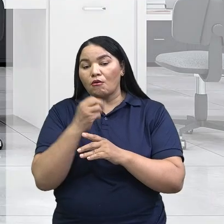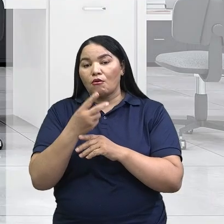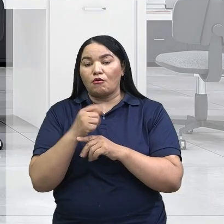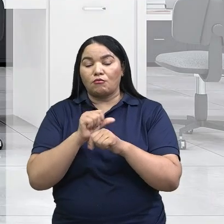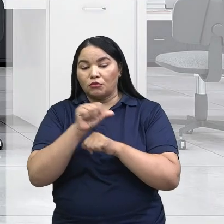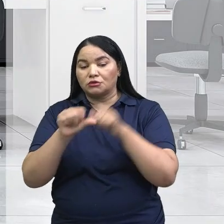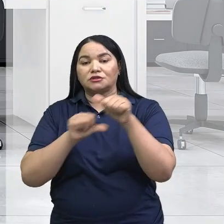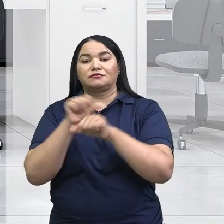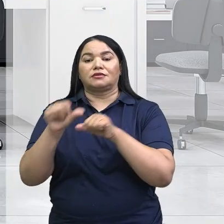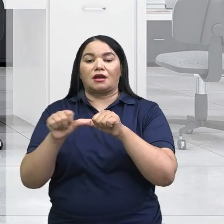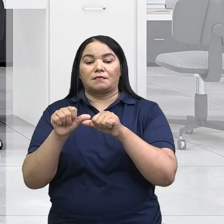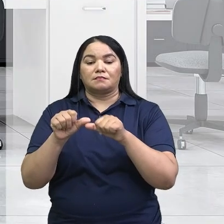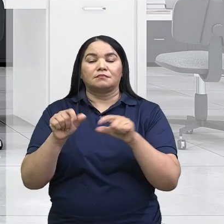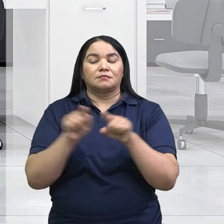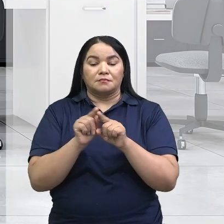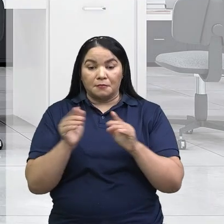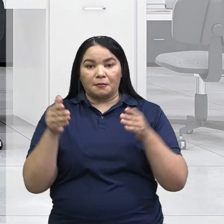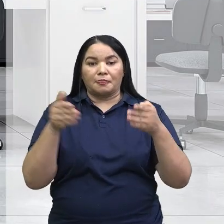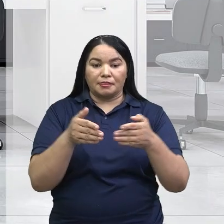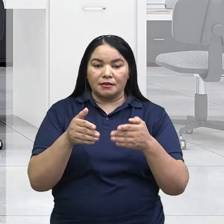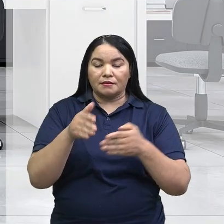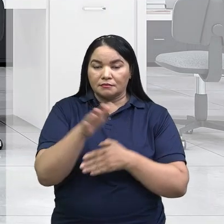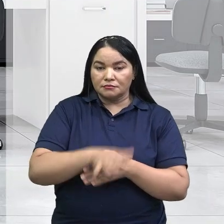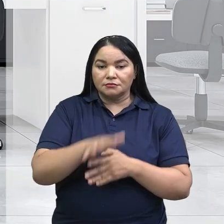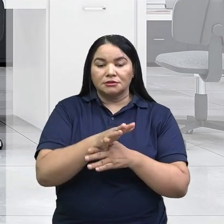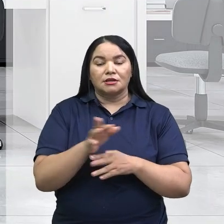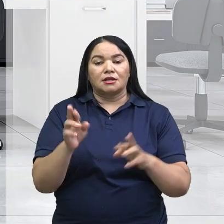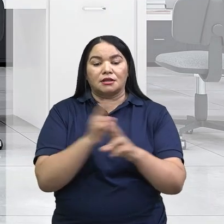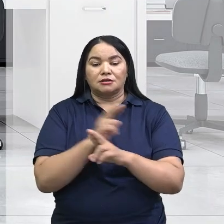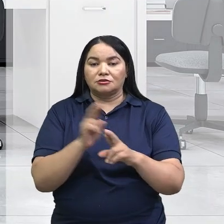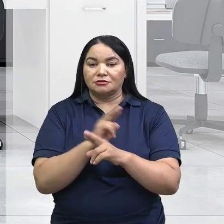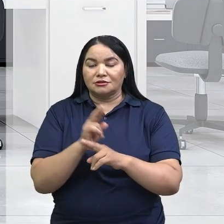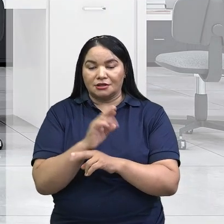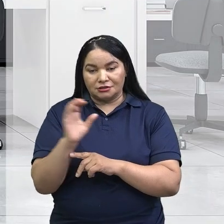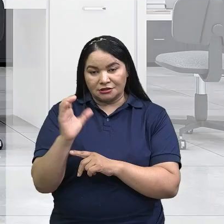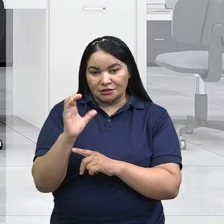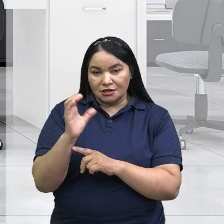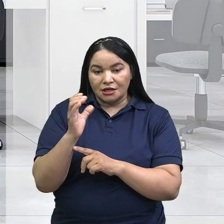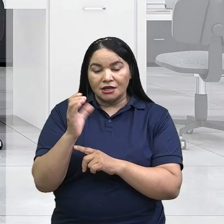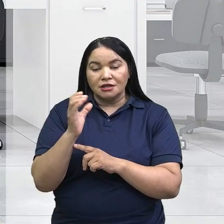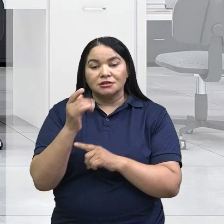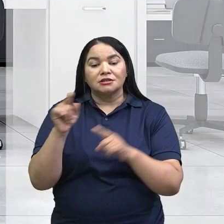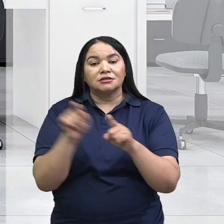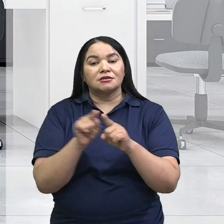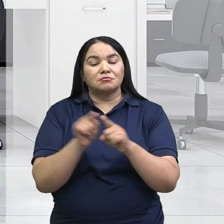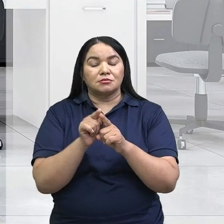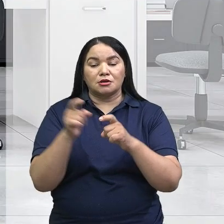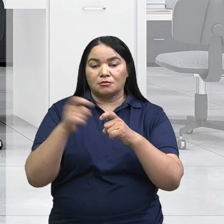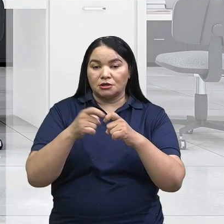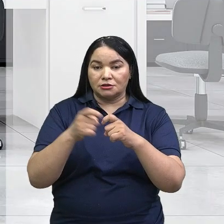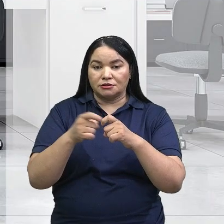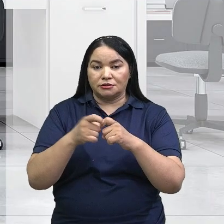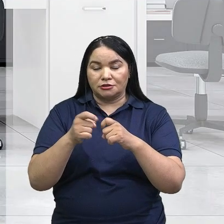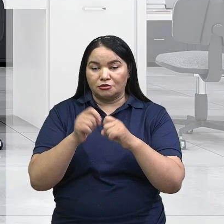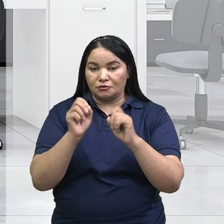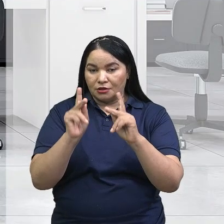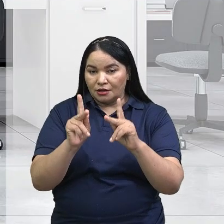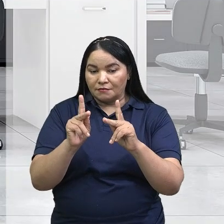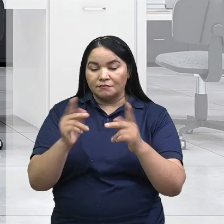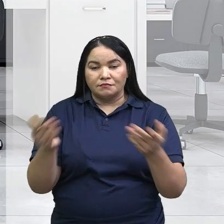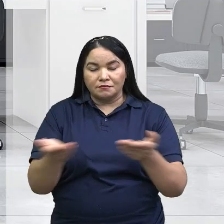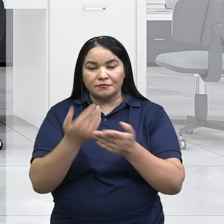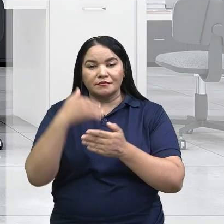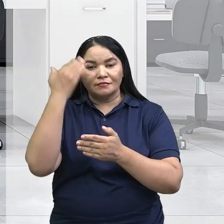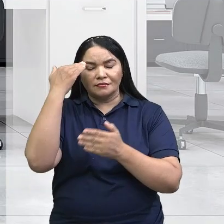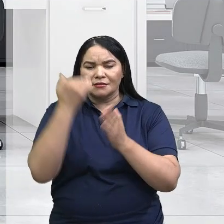fins específicos, mais especificamente relacionados com a ciência, né, ou até mesmo com a medicina. Então a gente vai compreender um